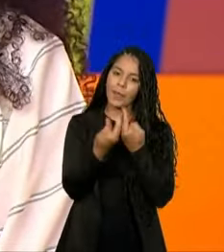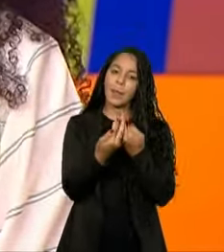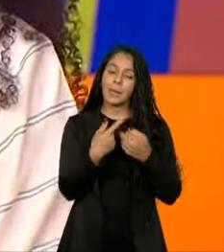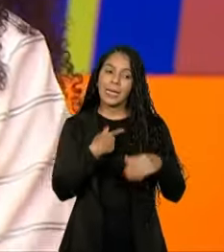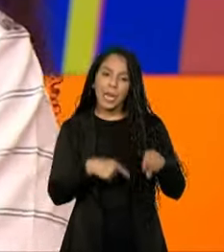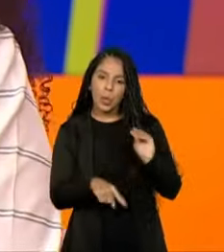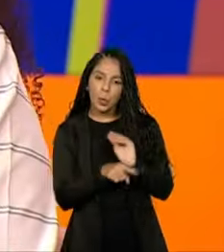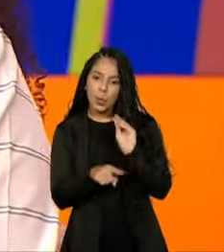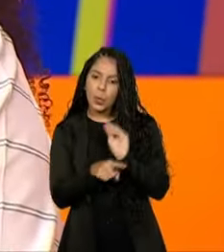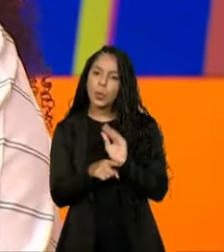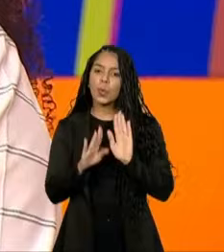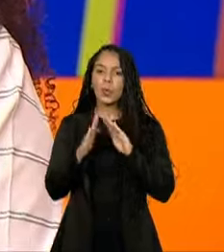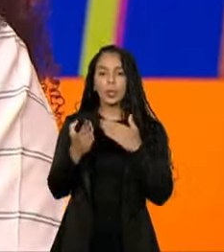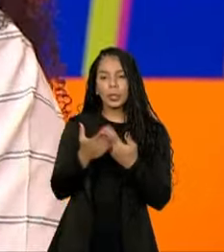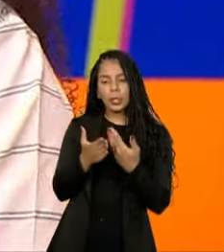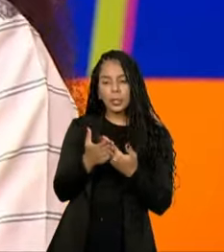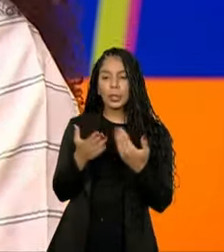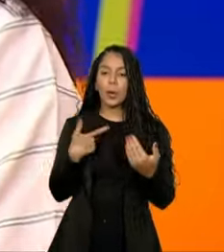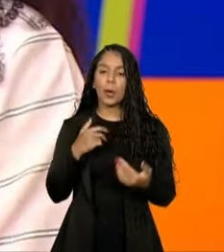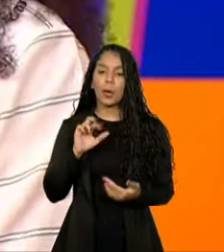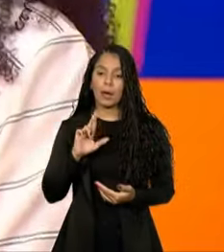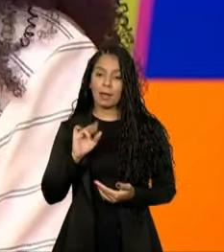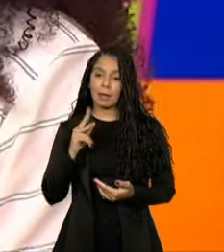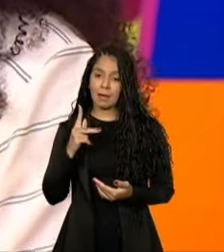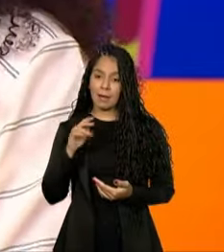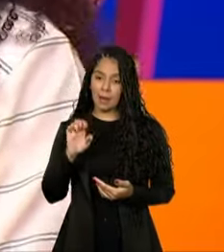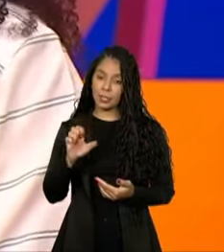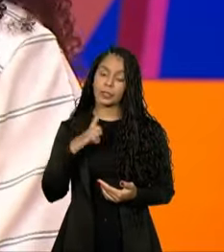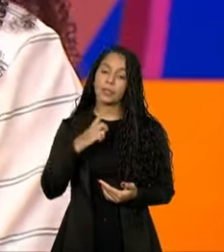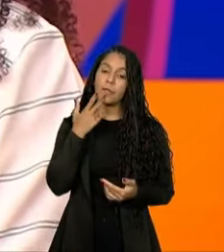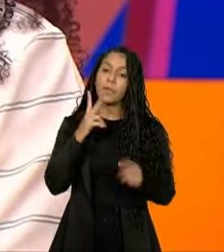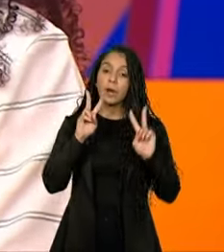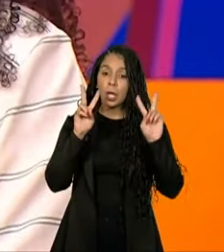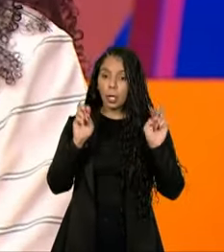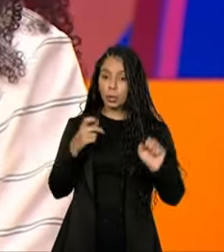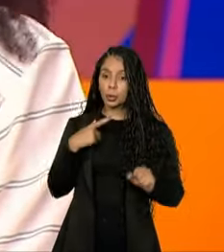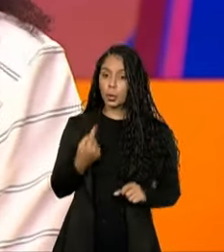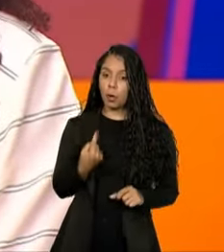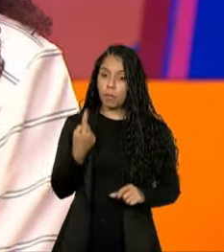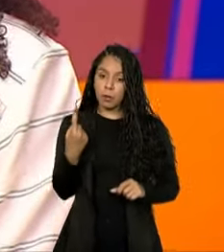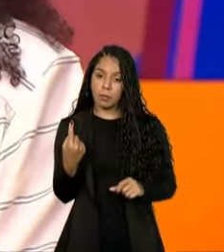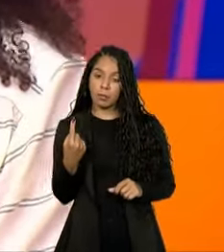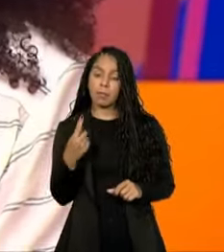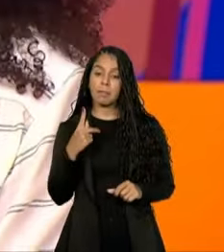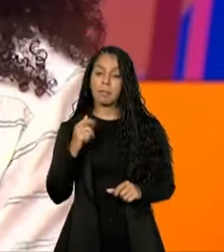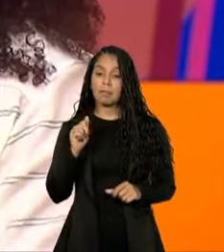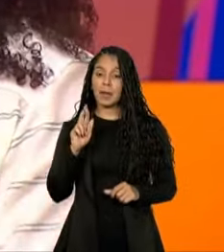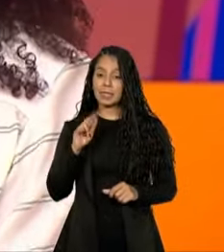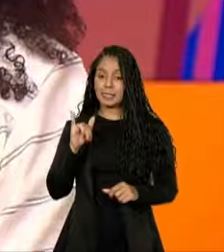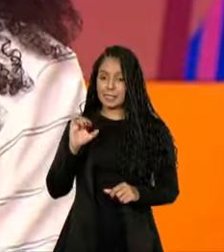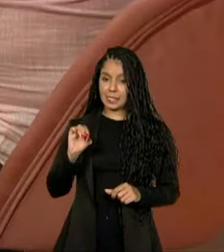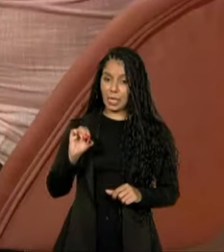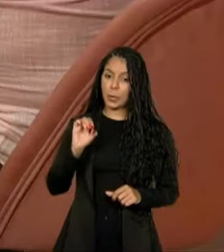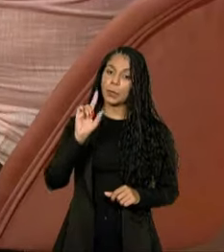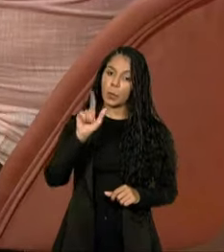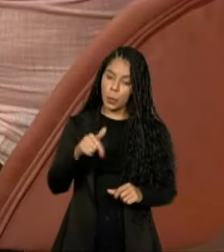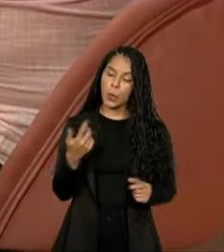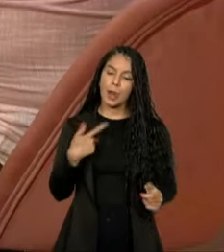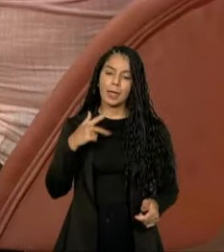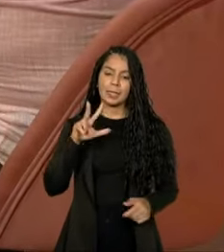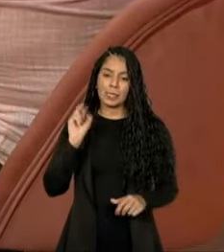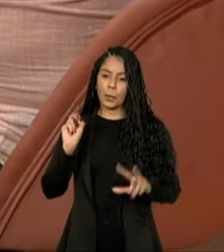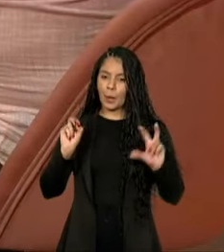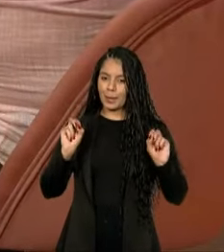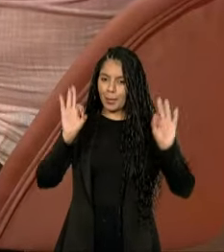Um familiar, ou até uma escola, creche. Claro. Mas, assim, eu vou trazer o parceiro aqui porque ele é como se fosse 50% ali, lógico, de autoridade. É, de fato,